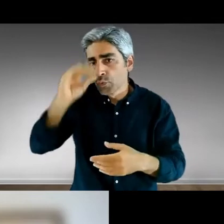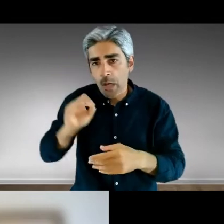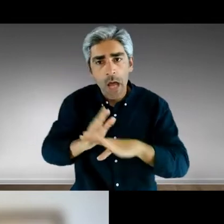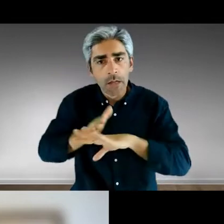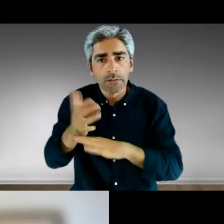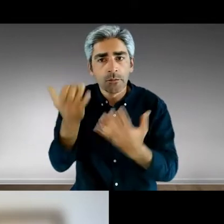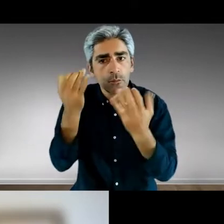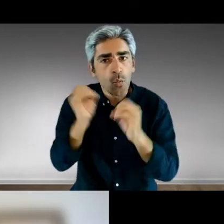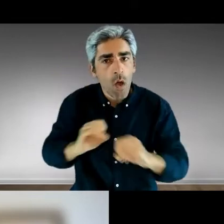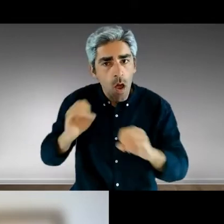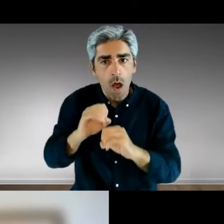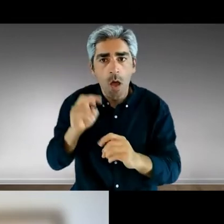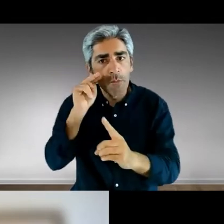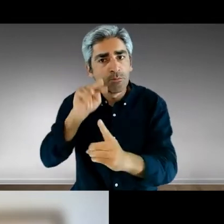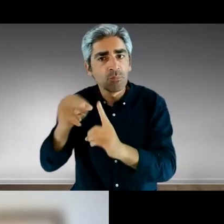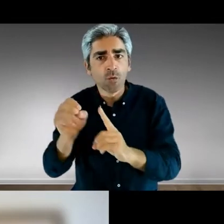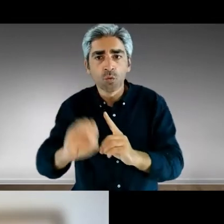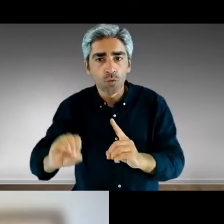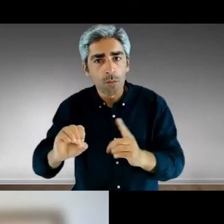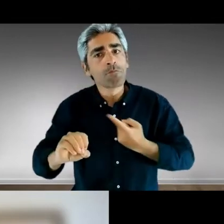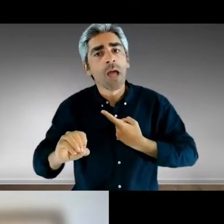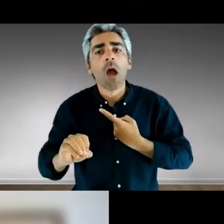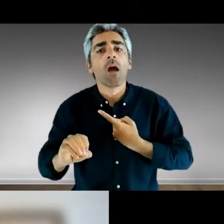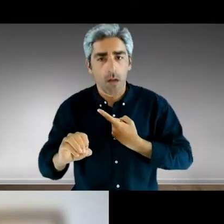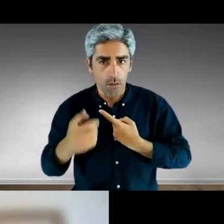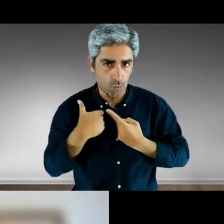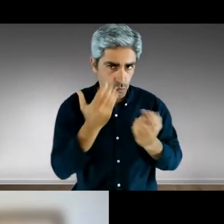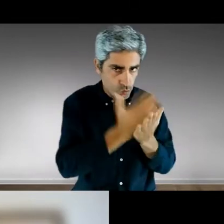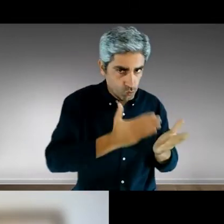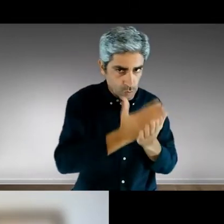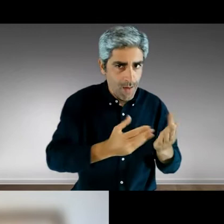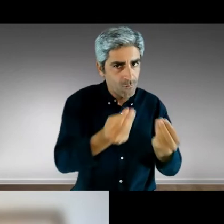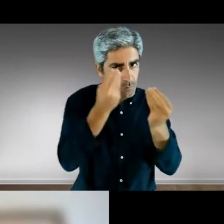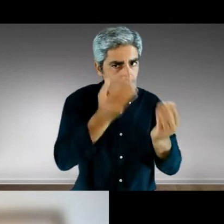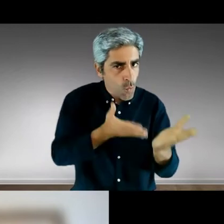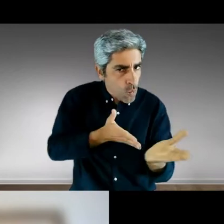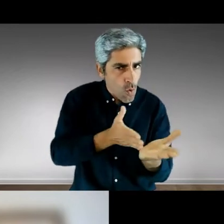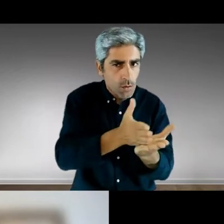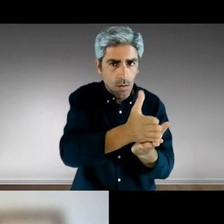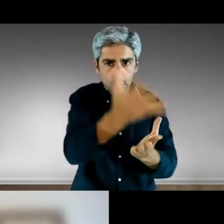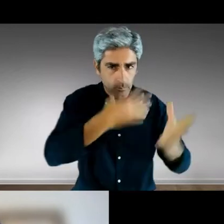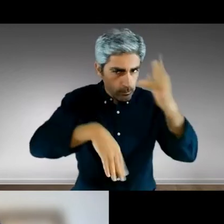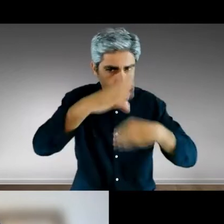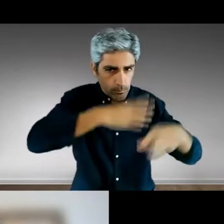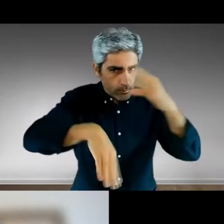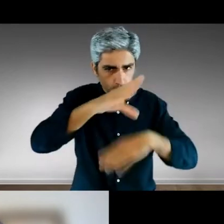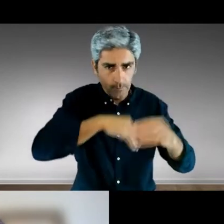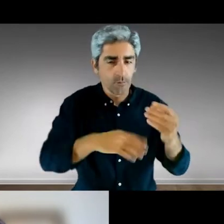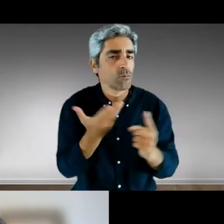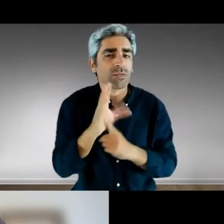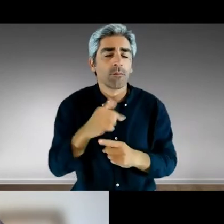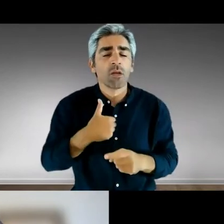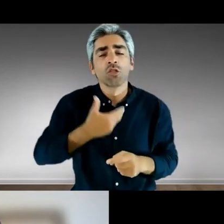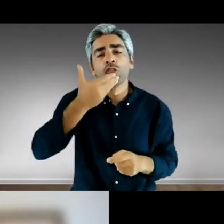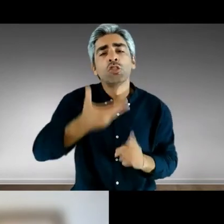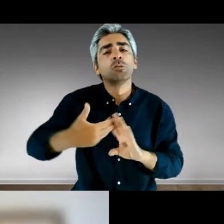não via daquele prisma. Isto obriga-nos a estudar e a formação contínua. Por exemplo, o meu background,